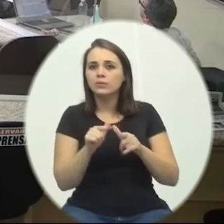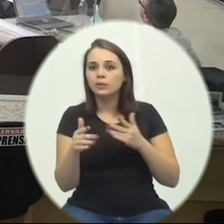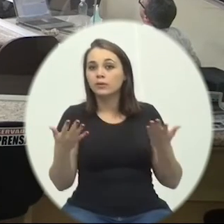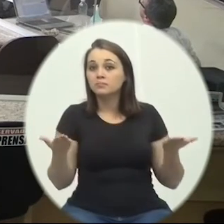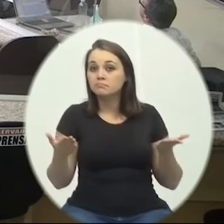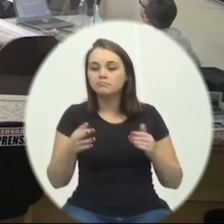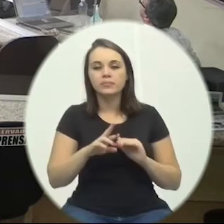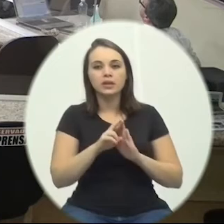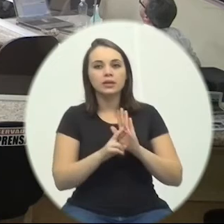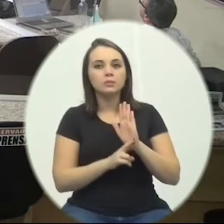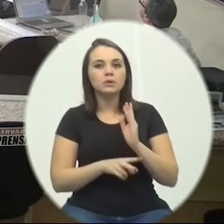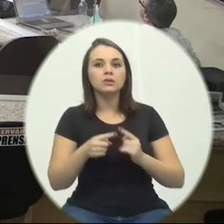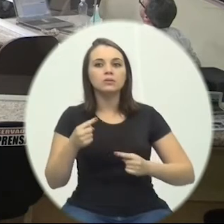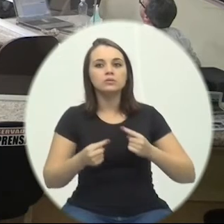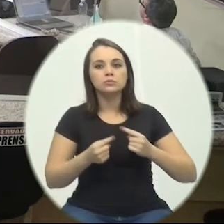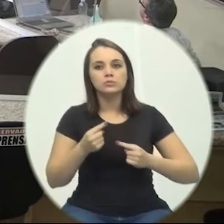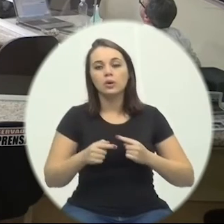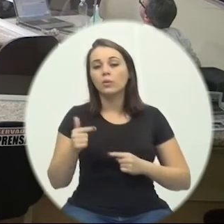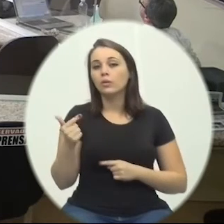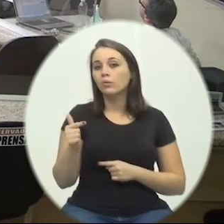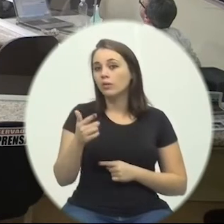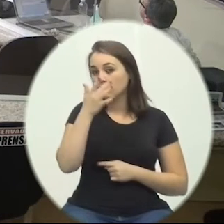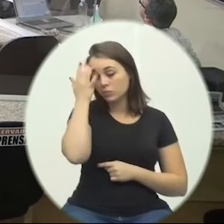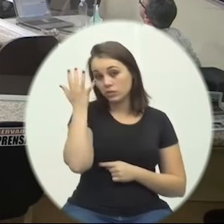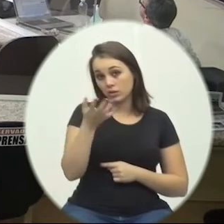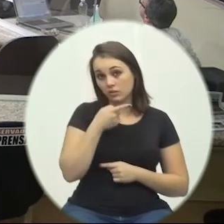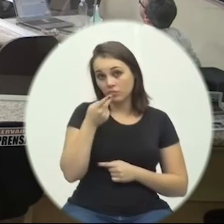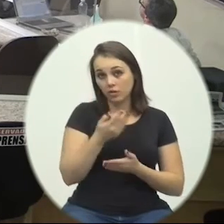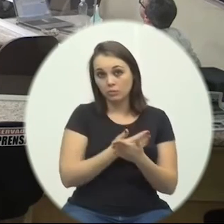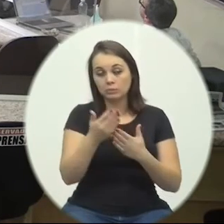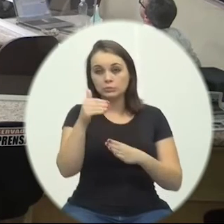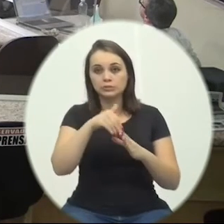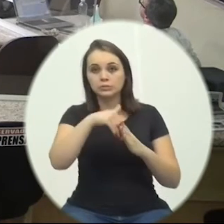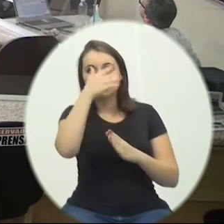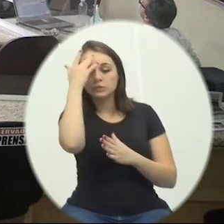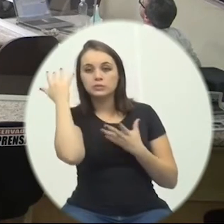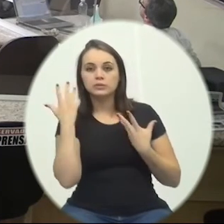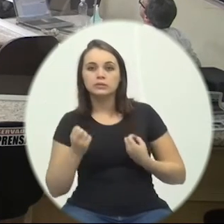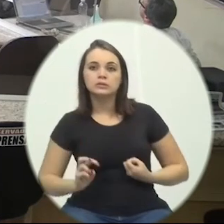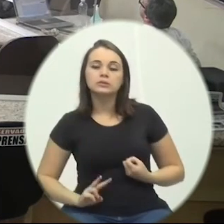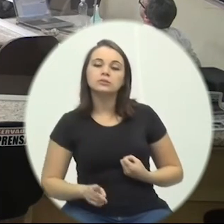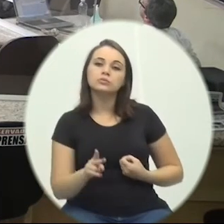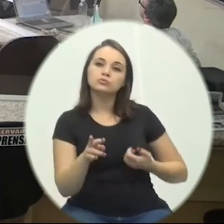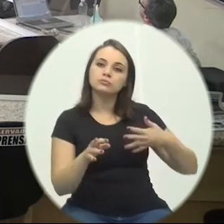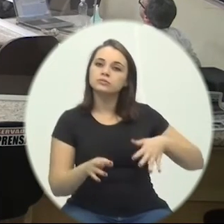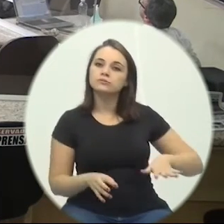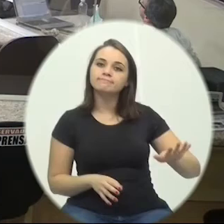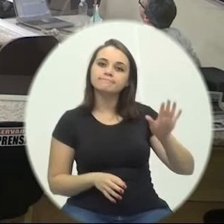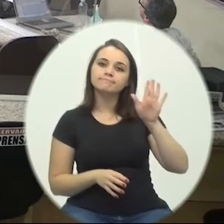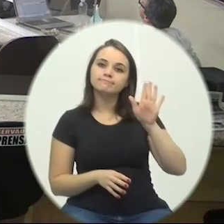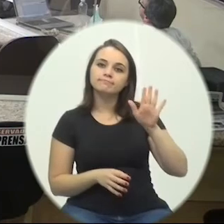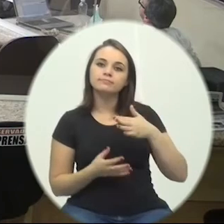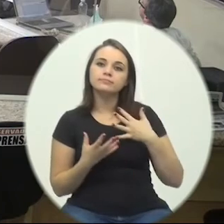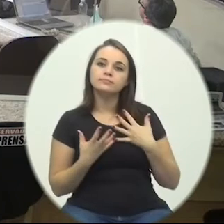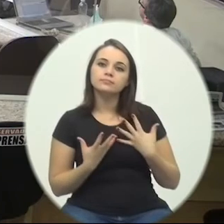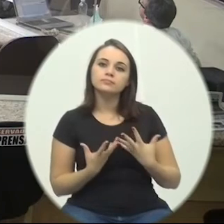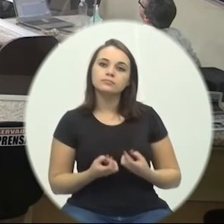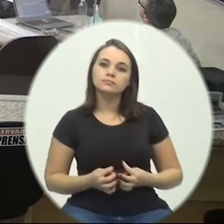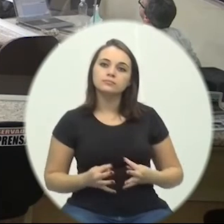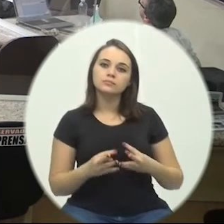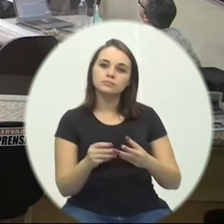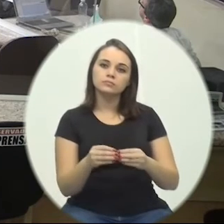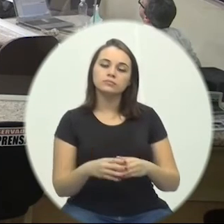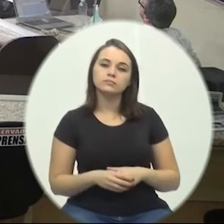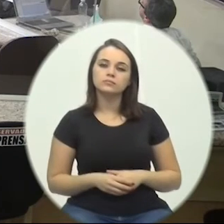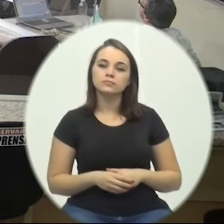requerimento está em discussão. Não havendo quem queira discutir, está em votação. Os favoráveis permaneçam como estão, os contrários se manifestem. Aprovado